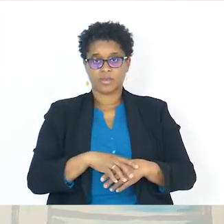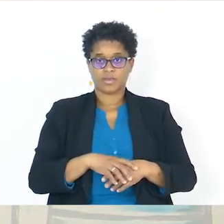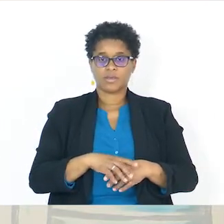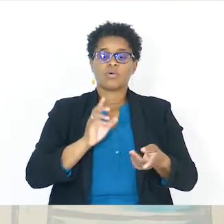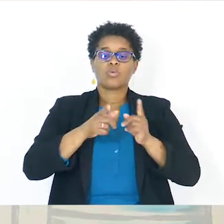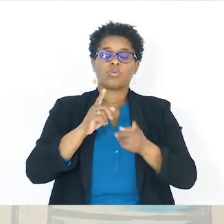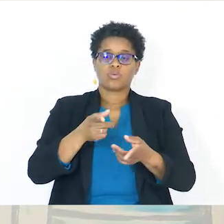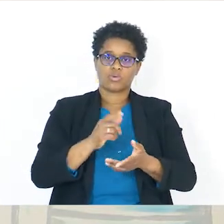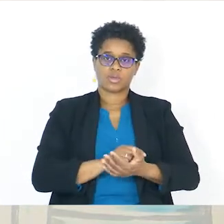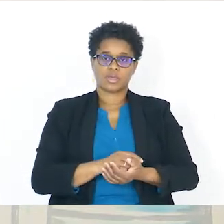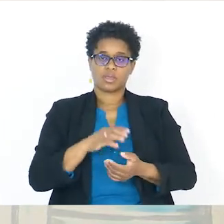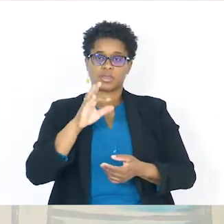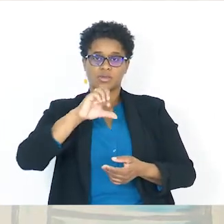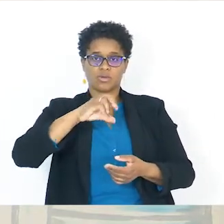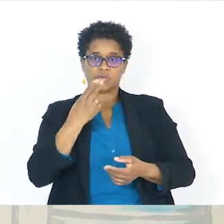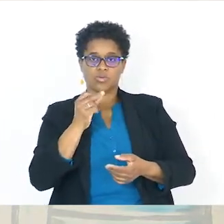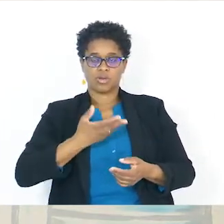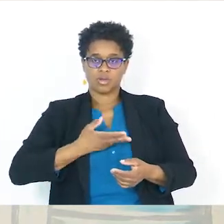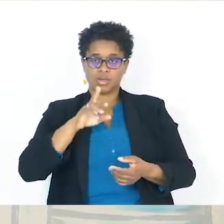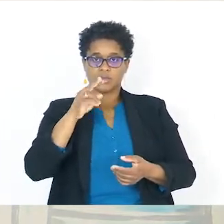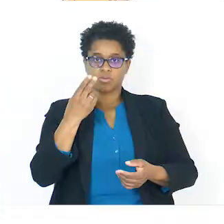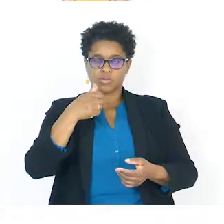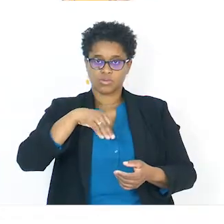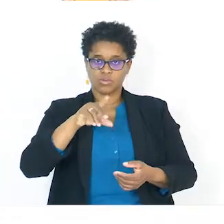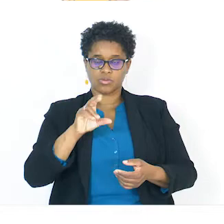o que significa quádruplo.